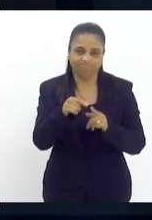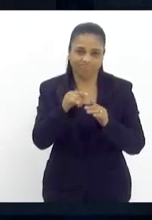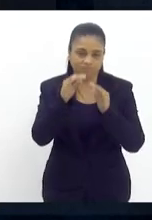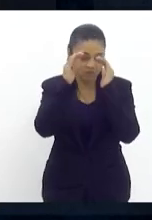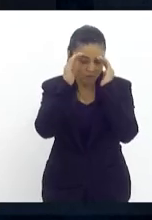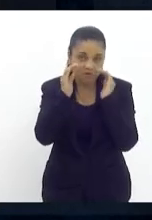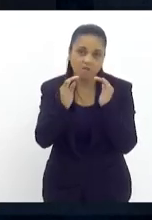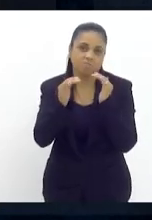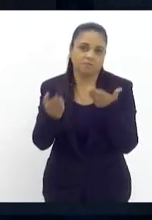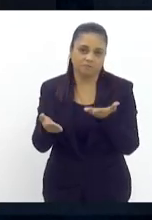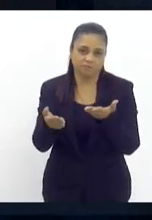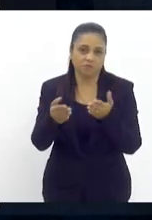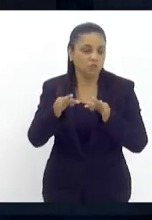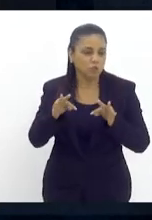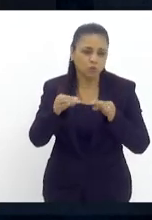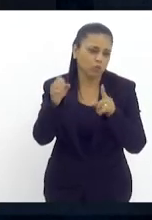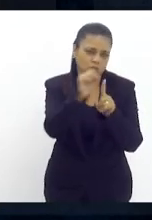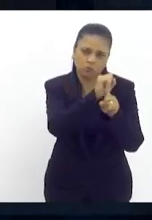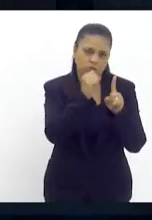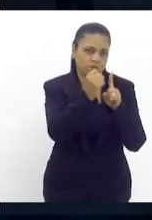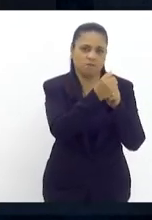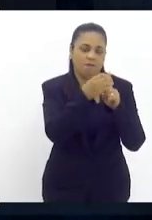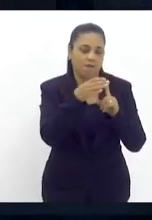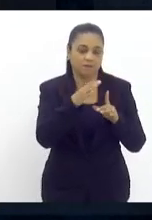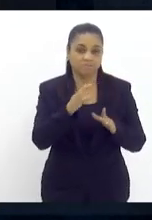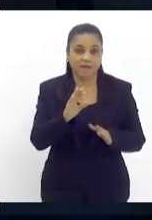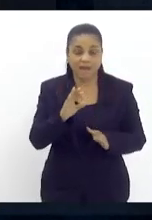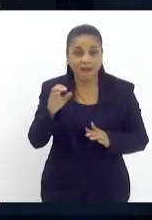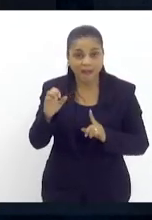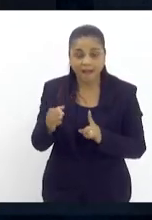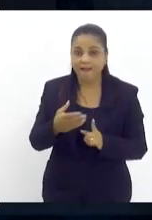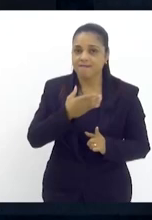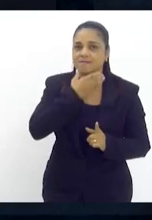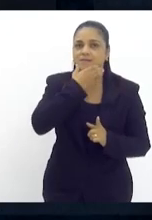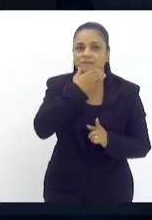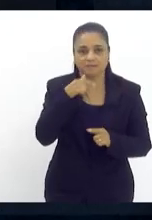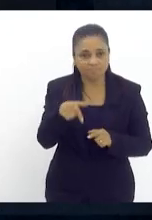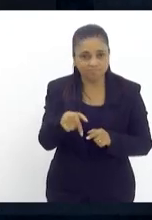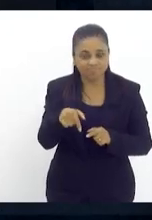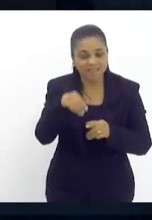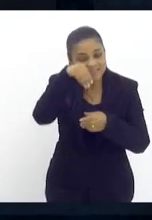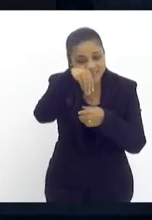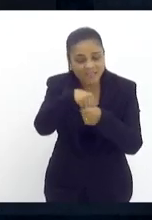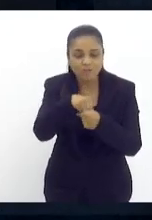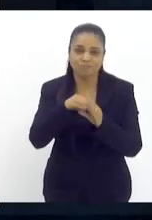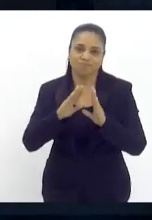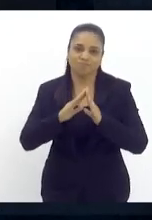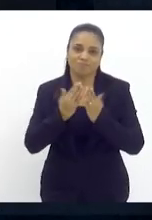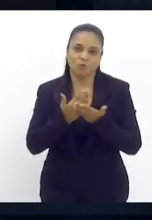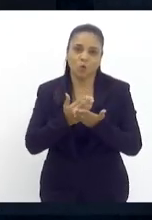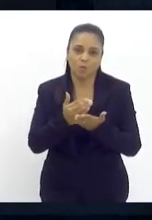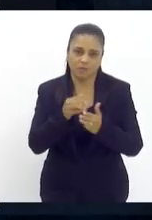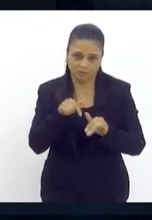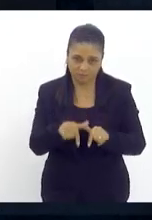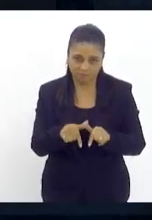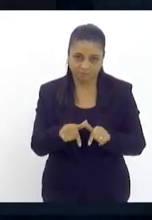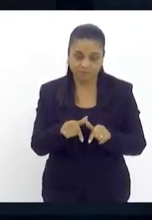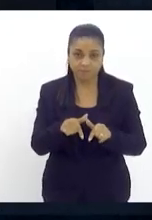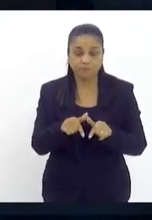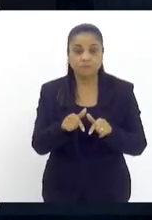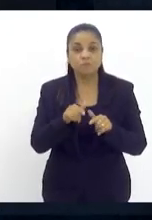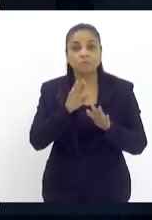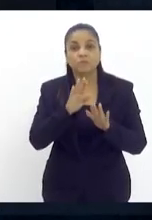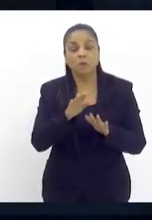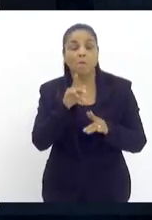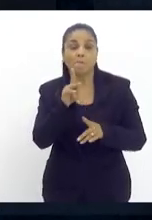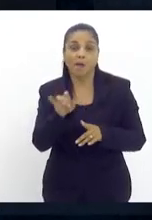nossa sociedade, né? Mas essa crise ela já começa dentro de casa. Em primeiro lugar, quando